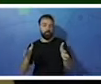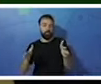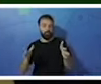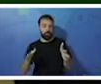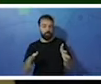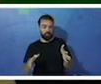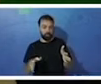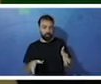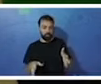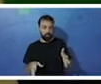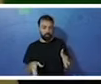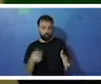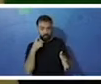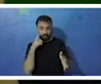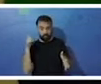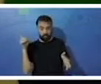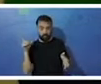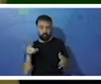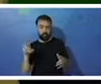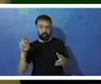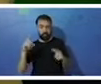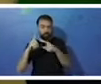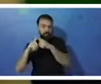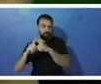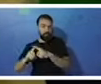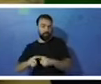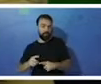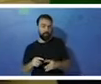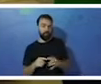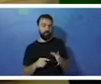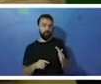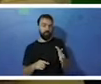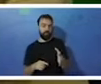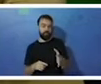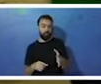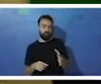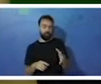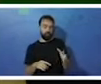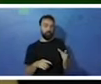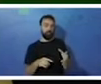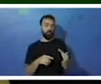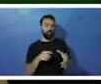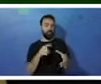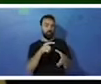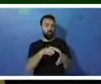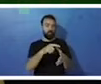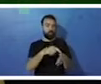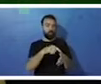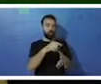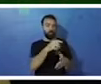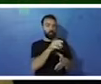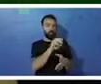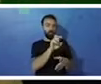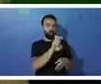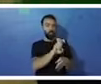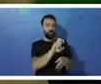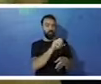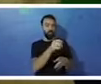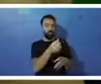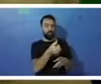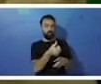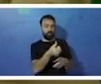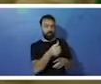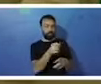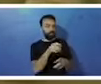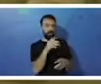está, ó, daqui e aqui, né? Então, ele está entre 6 vezes 9, que é 54,